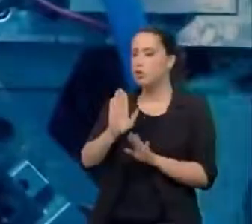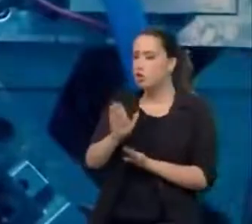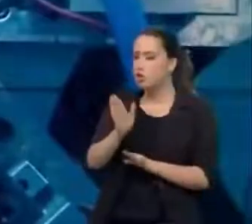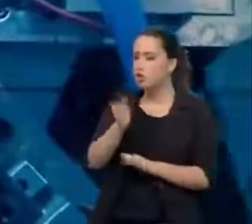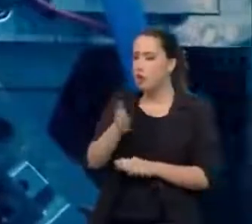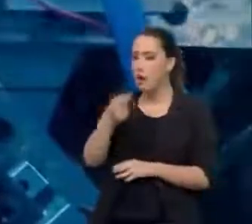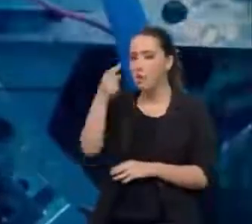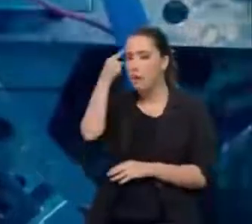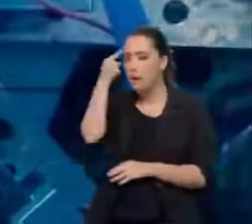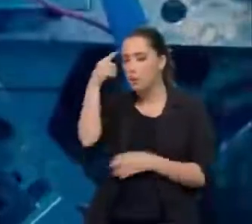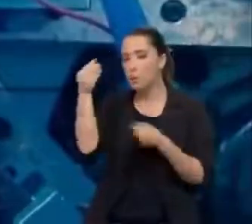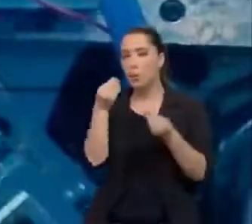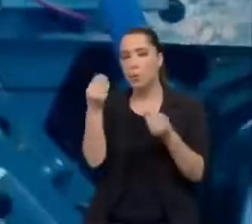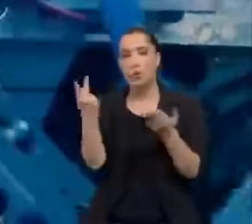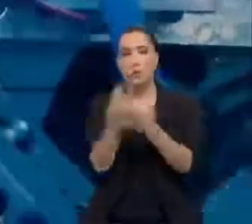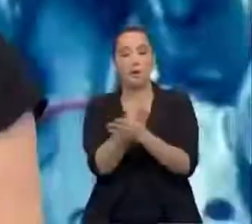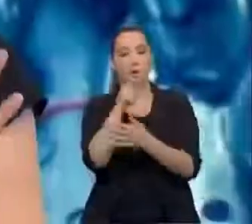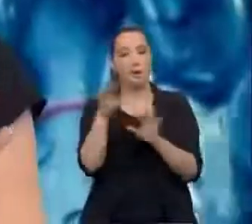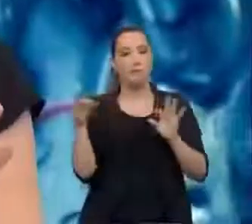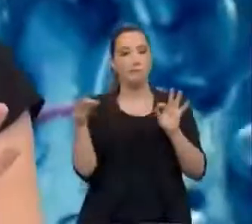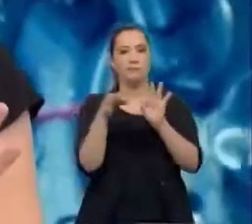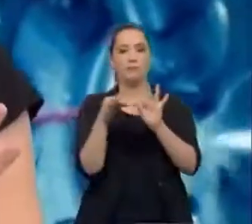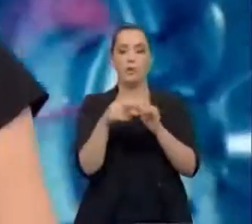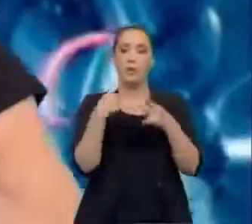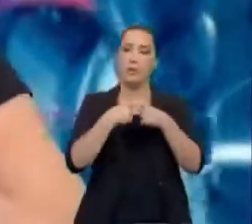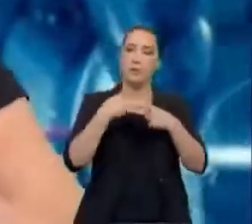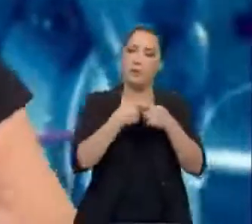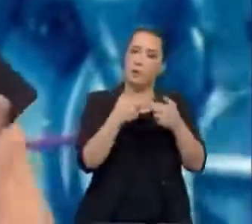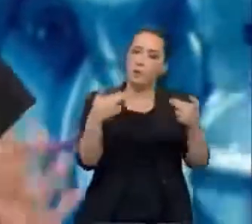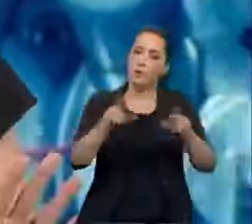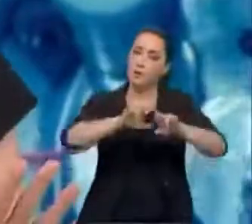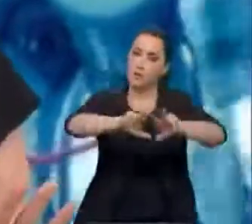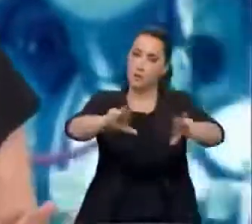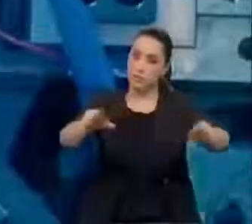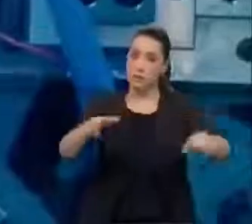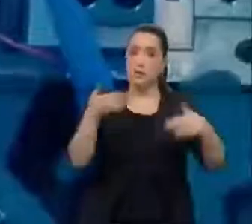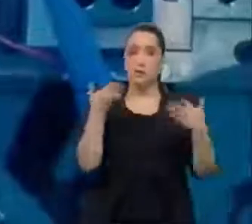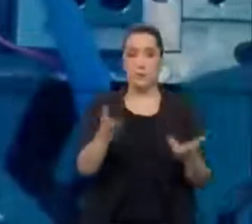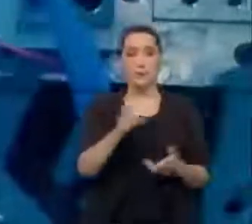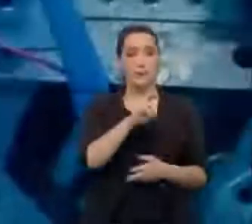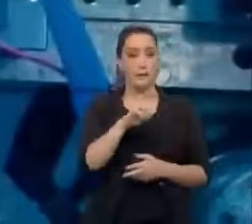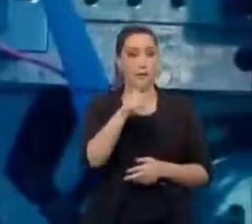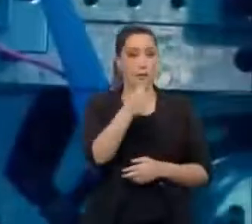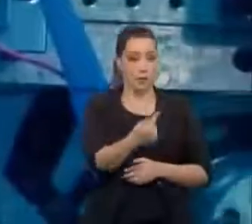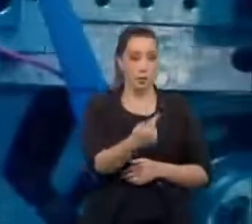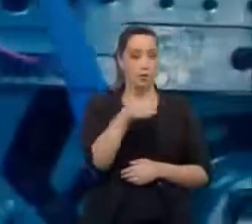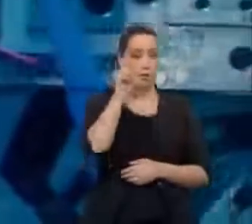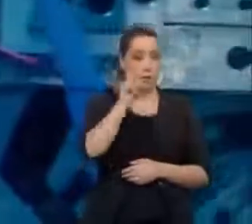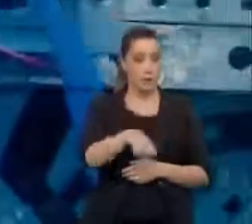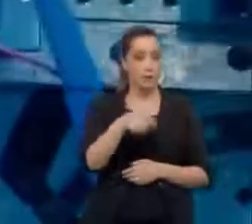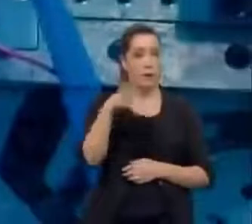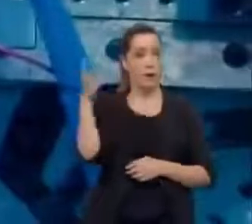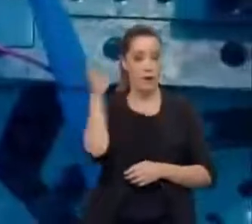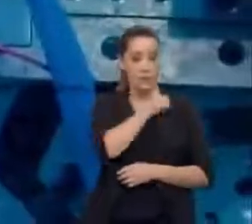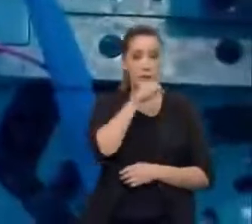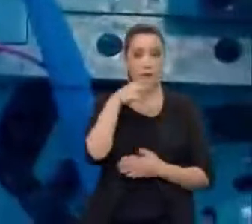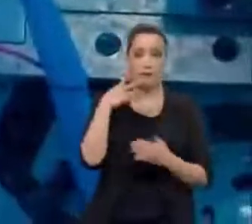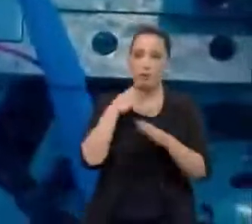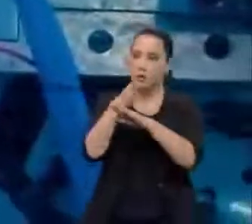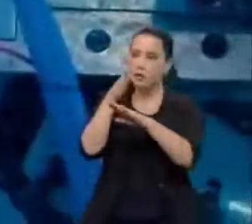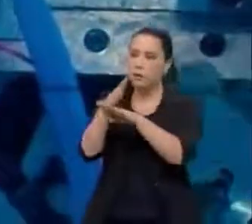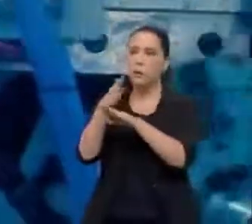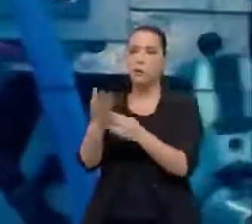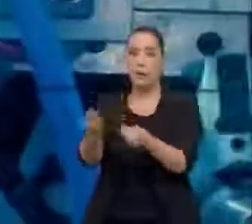que de fato acontece essa conexão? Porque são coisas diferentes. 5G é a velocidade de acessos, tanto